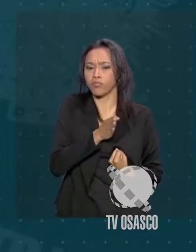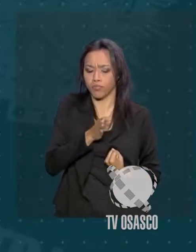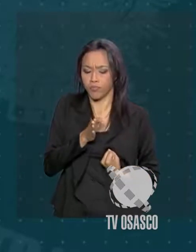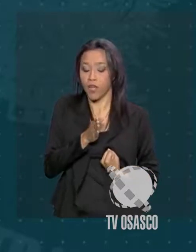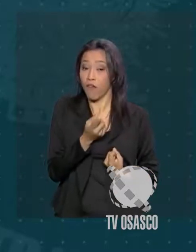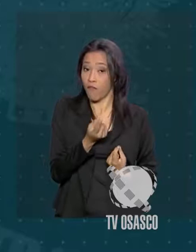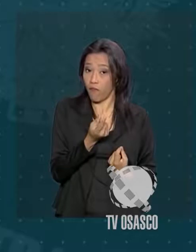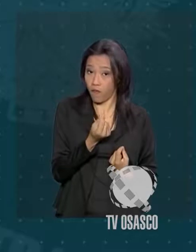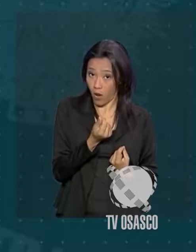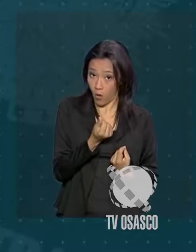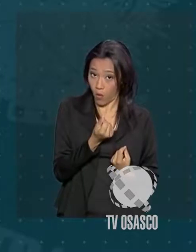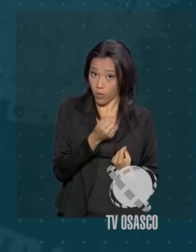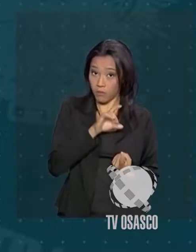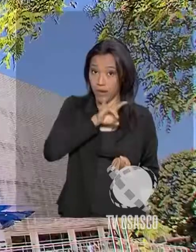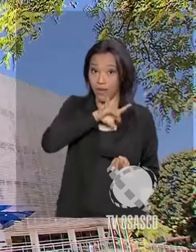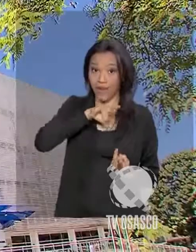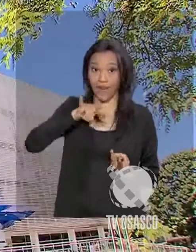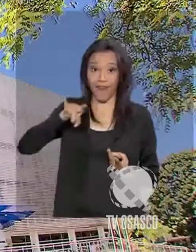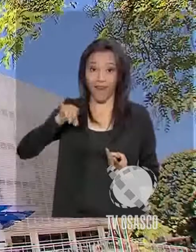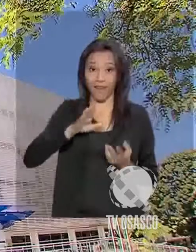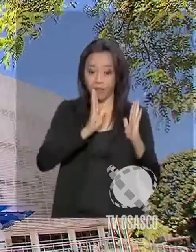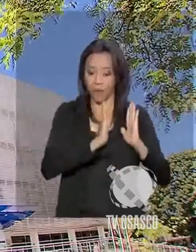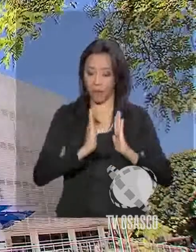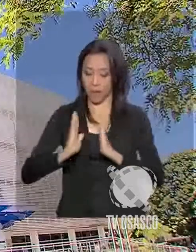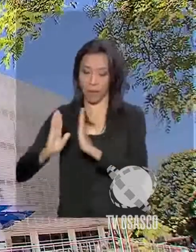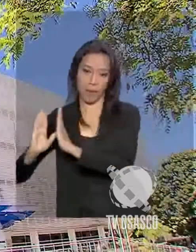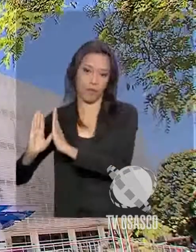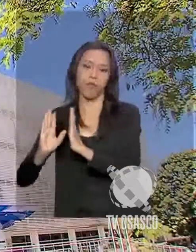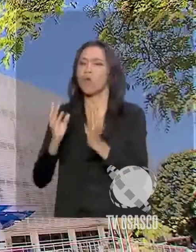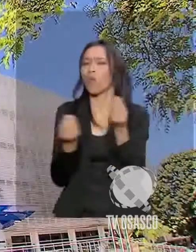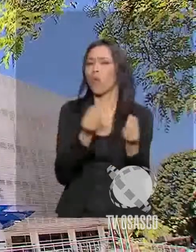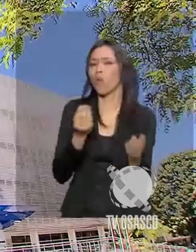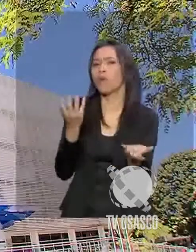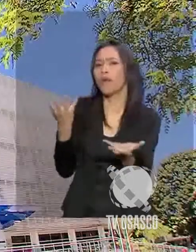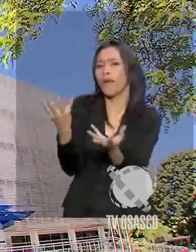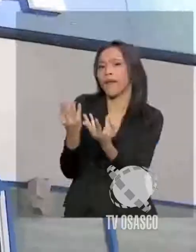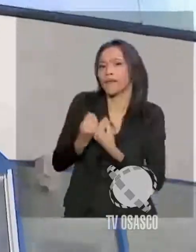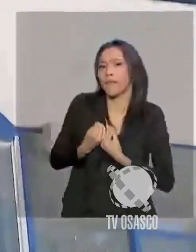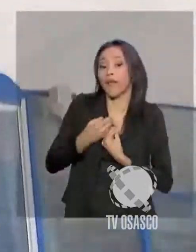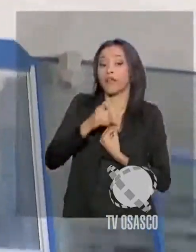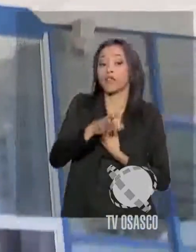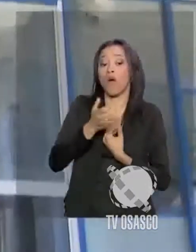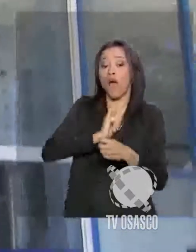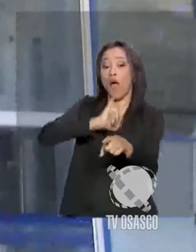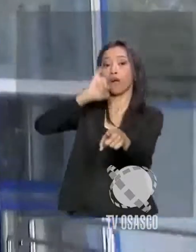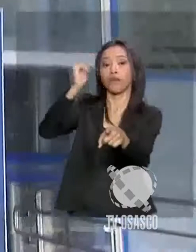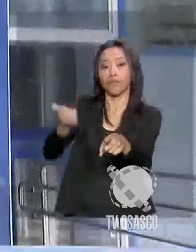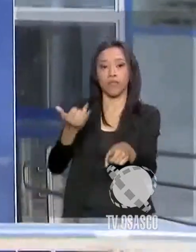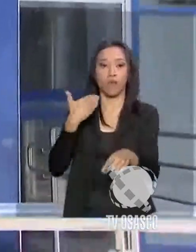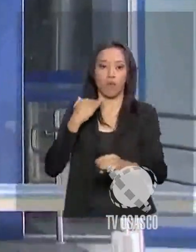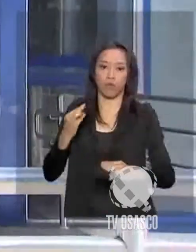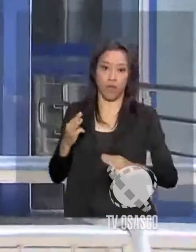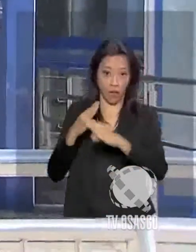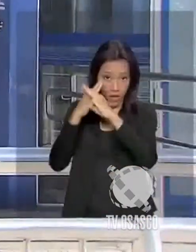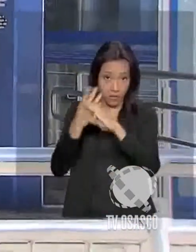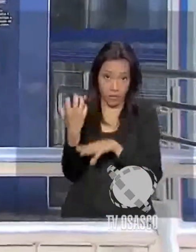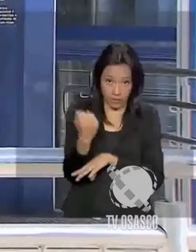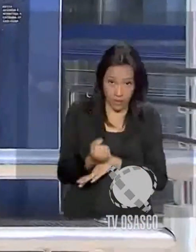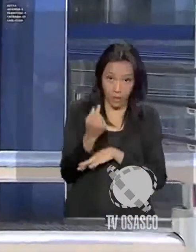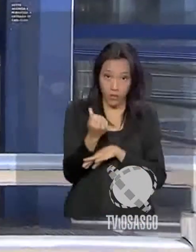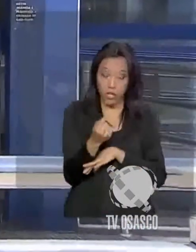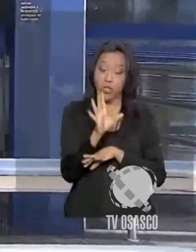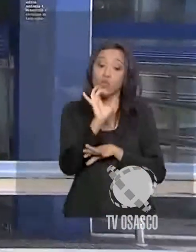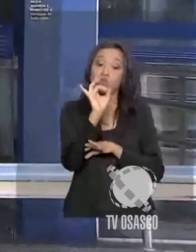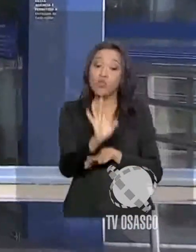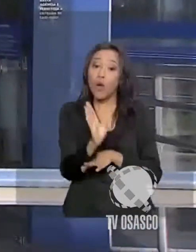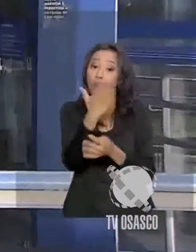diferentes, para cada faixa. Para receber o benefício, basta comunicar à Caixa Econômica Federal. As retiradas só poderão ser feitas